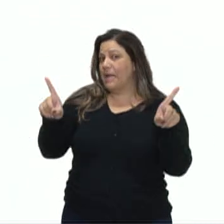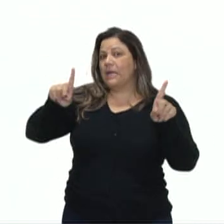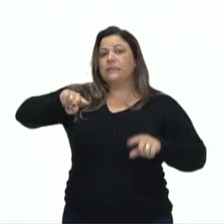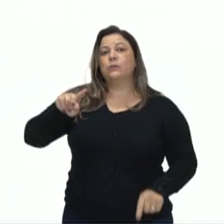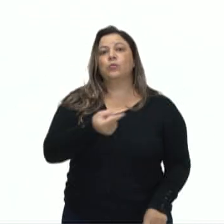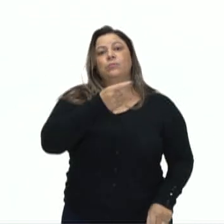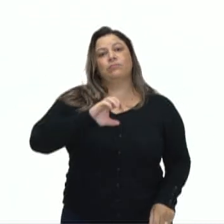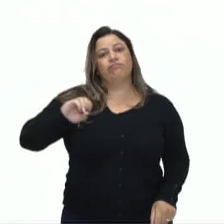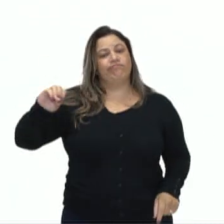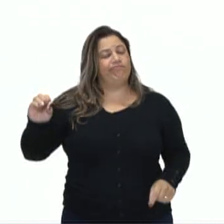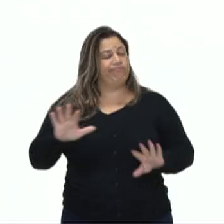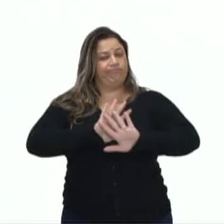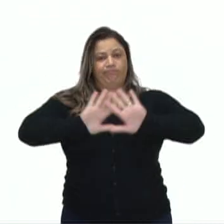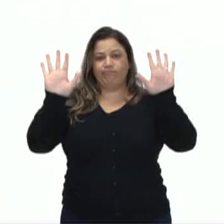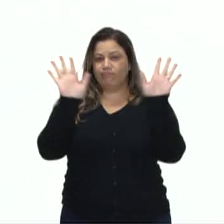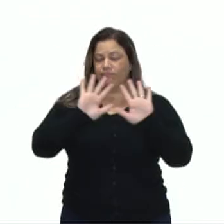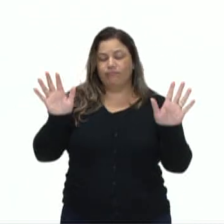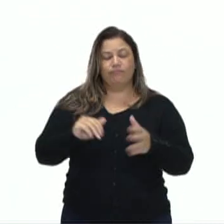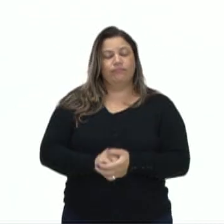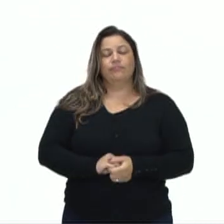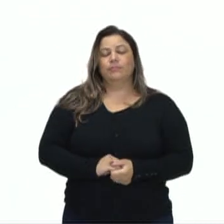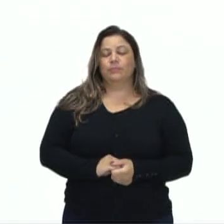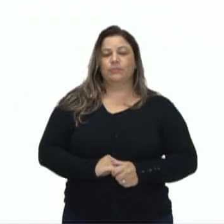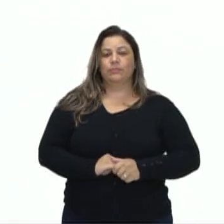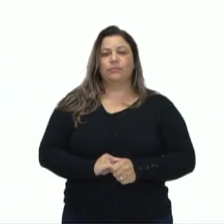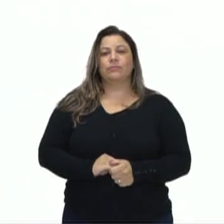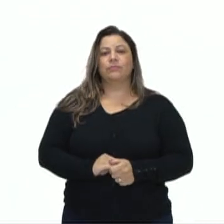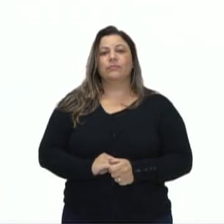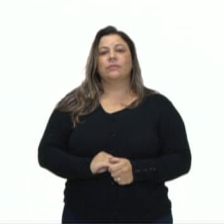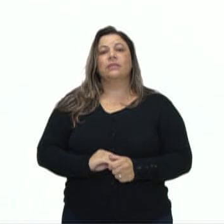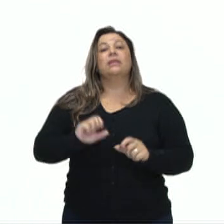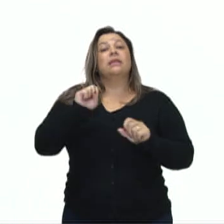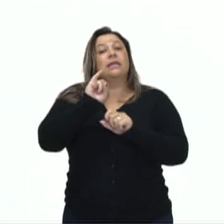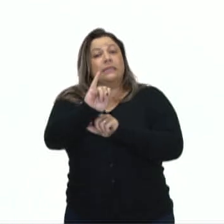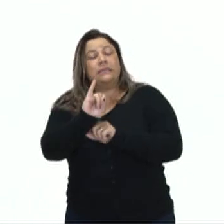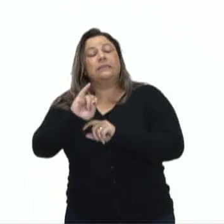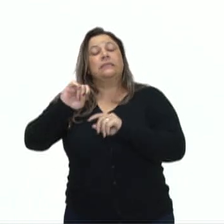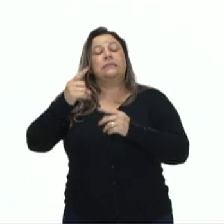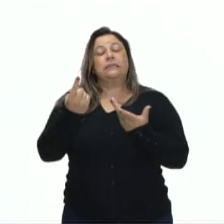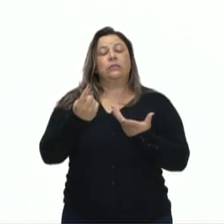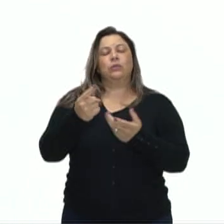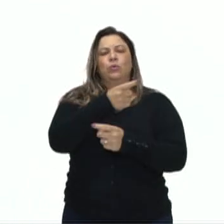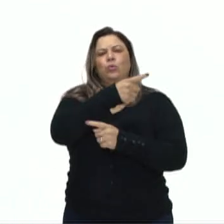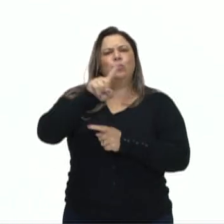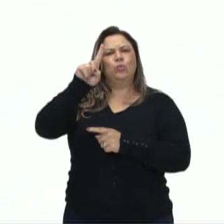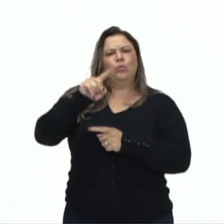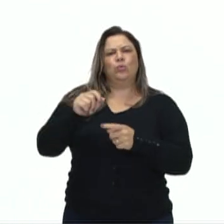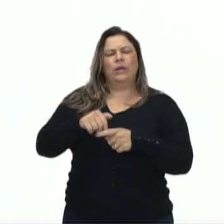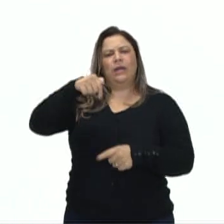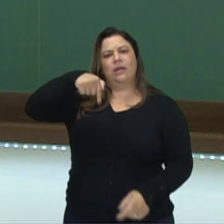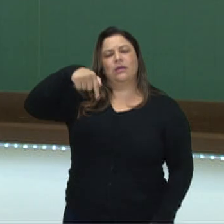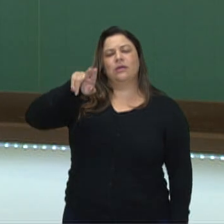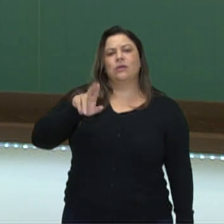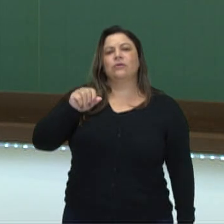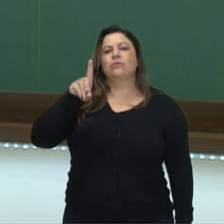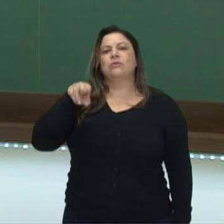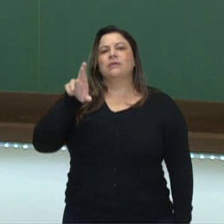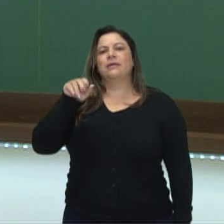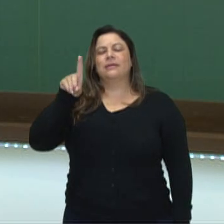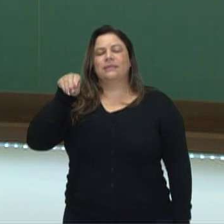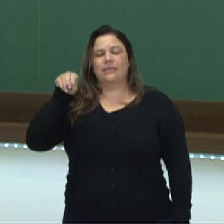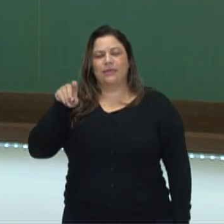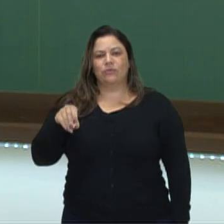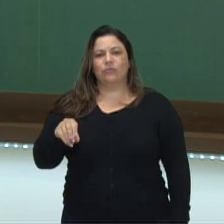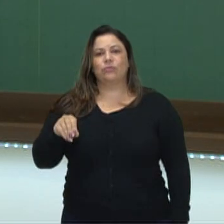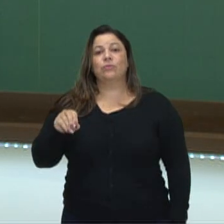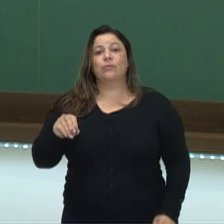não é, por quê? Porque ele é 2 ao cubo vezes 5 ao cubo. Então, se um deles não é quadrado perfeito, portanto, a fração inteira não